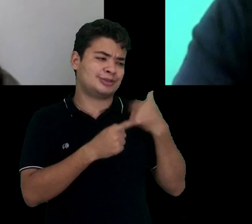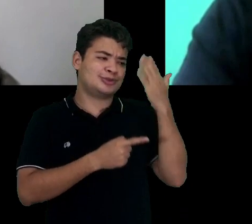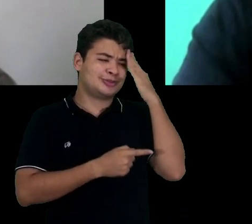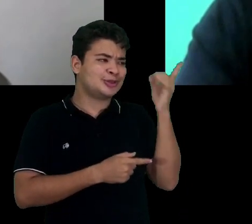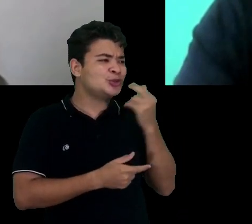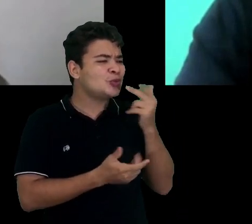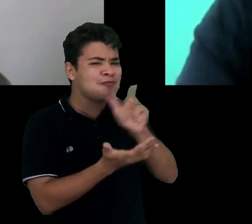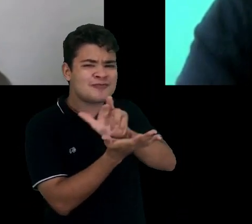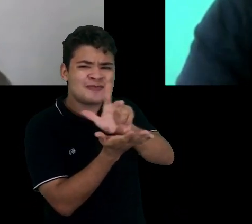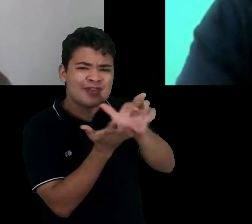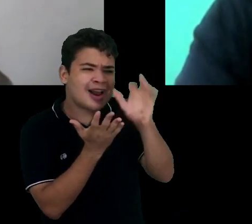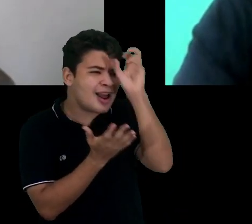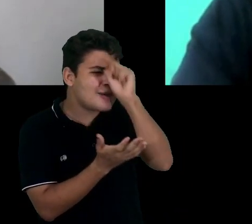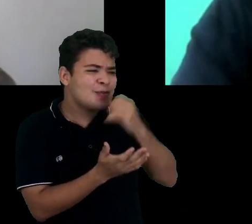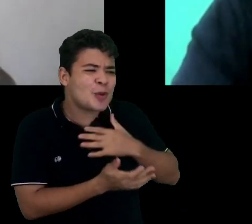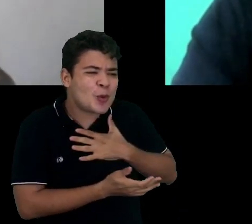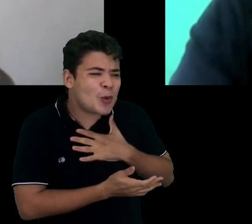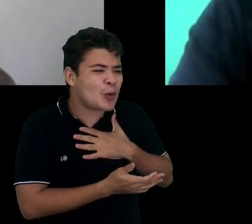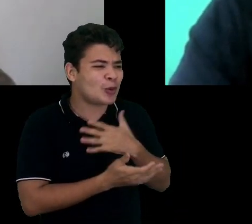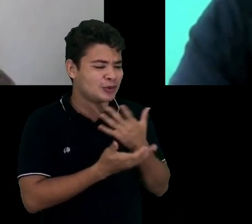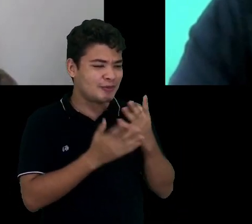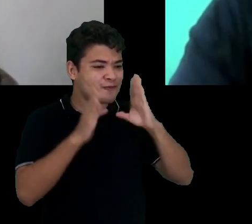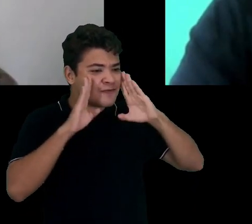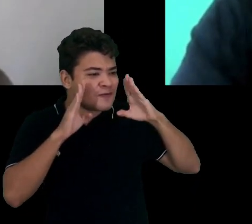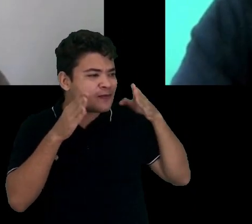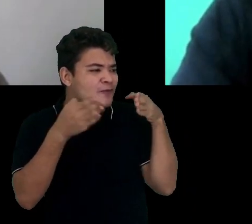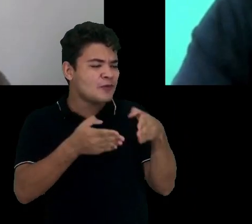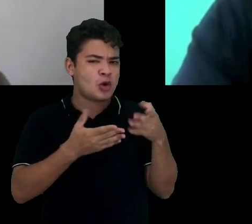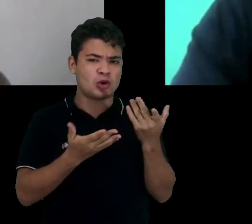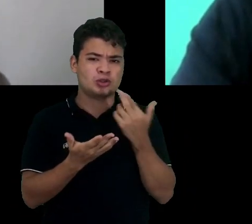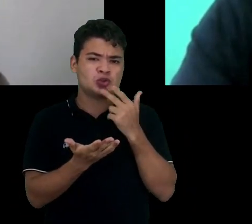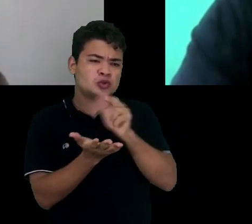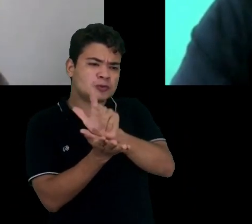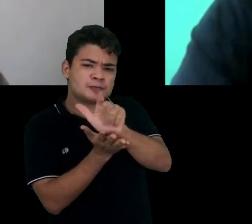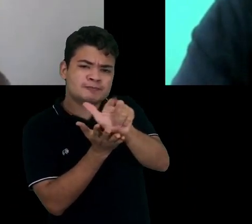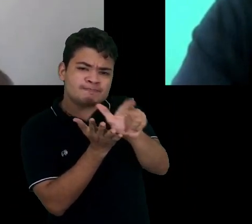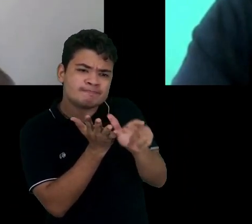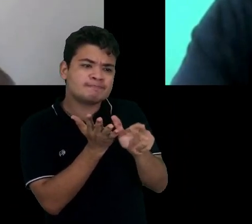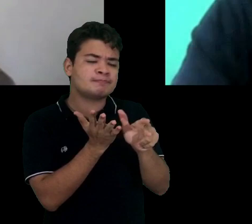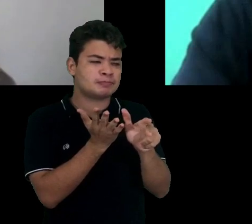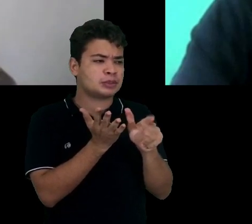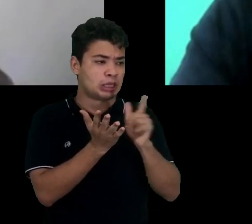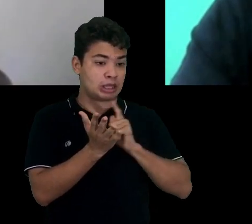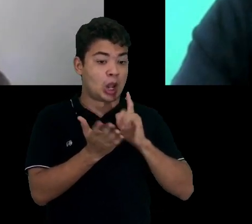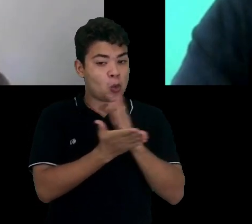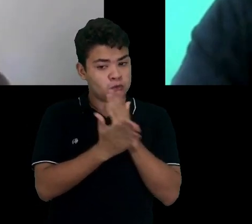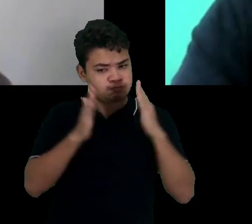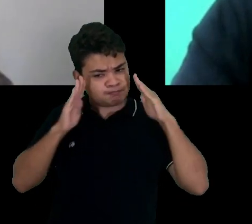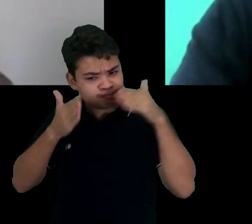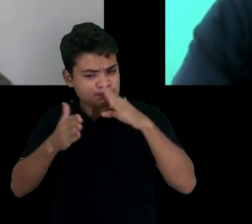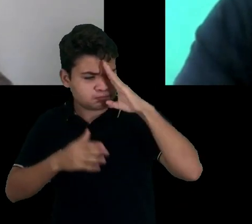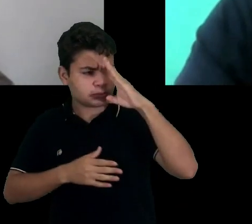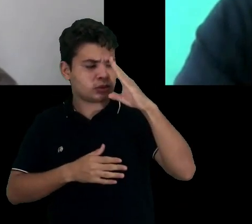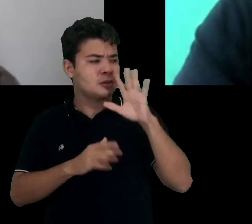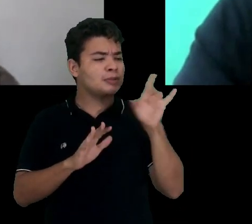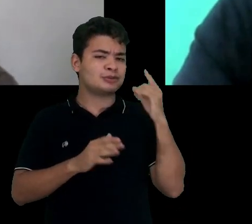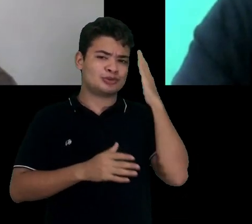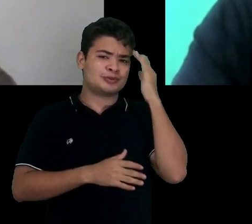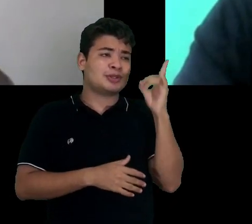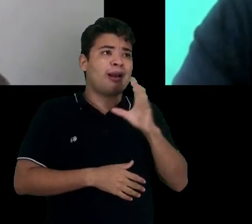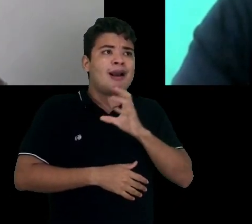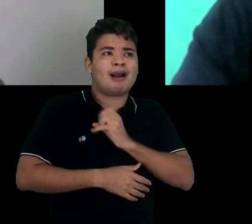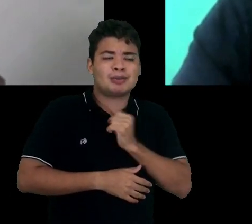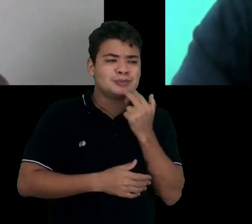gosta de aprender vários idiomas, né, Diogo? Você sempre se foca em outros, né? Alguns você foca mais, mas eu sei da sua paixão